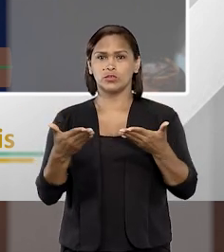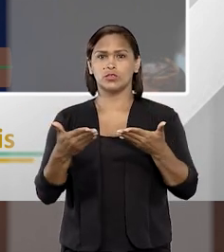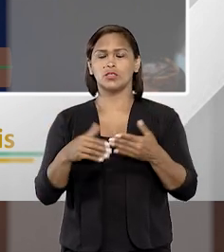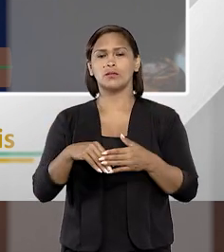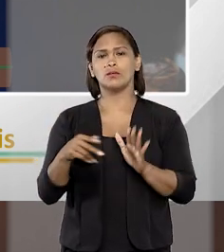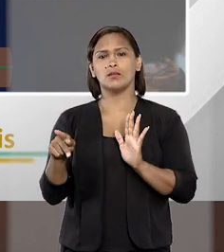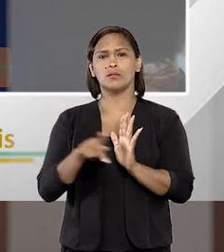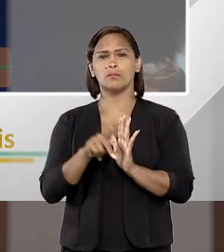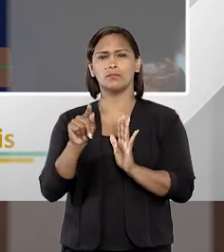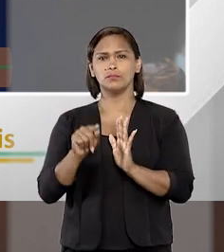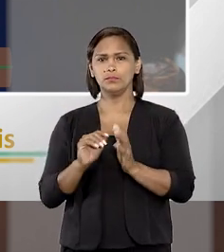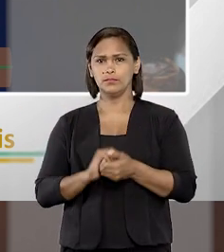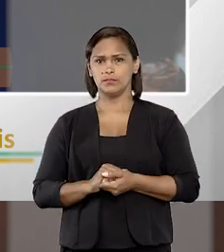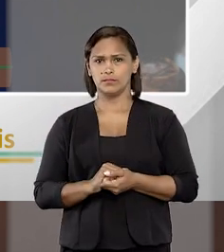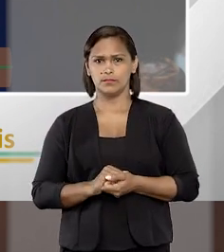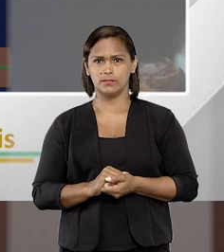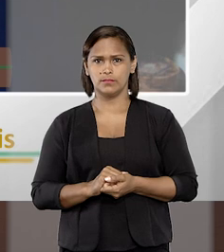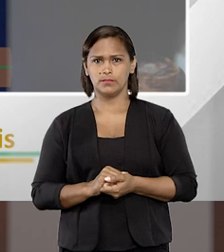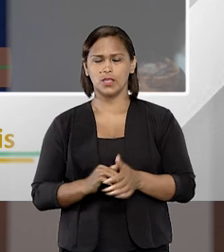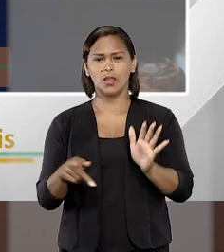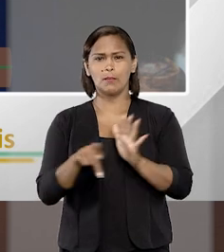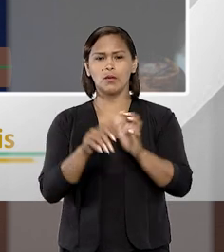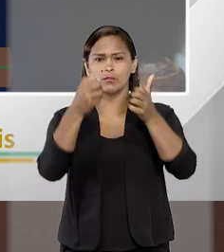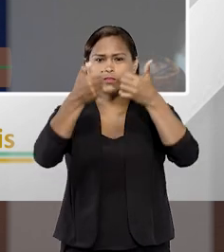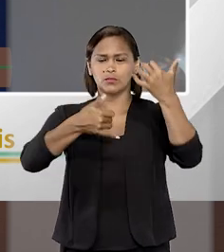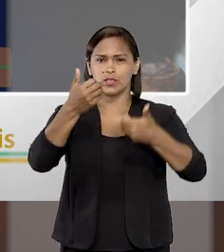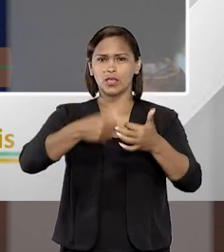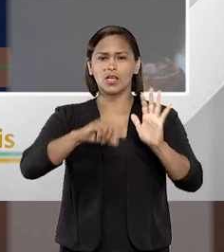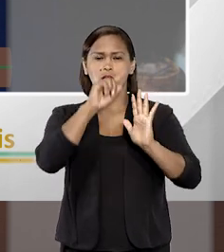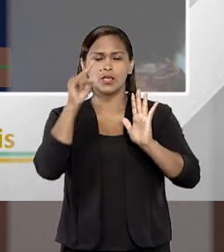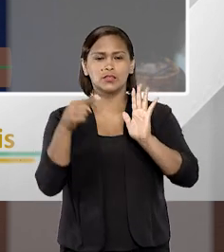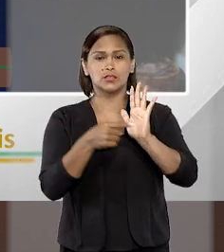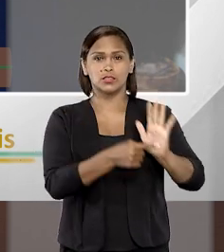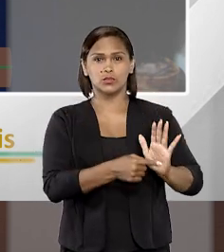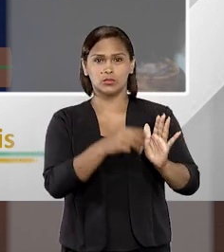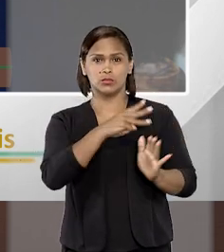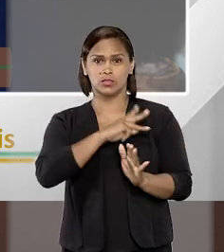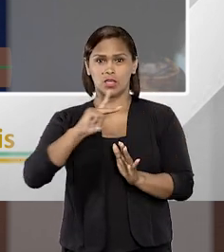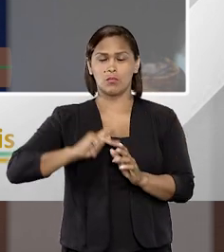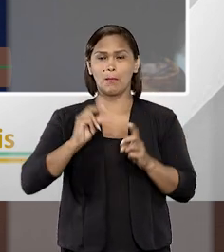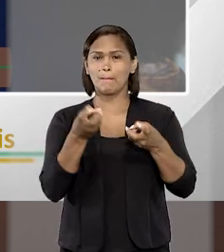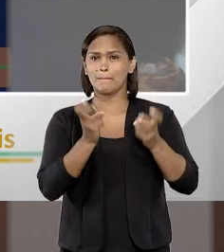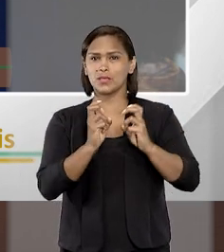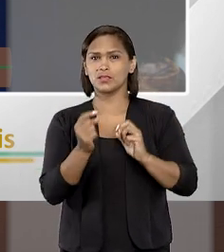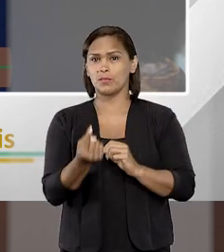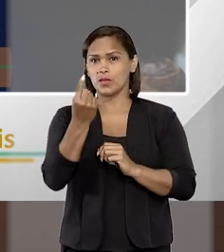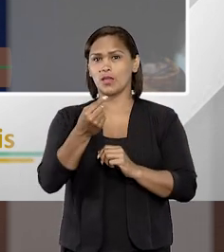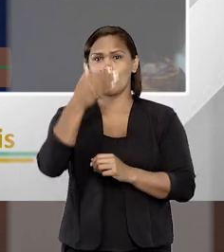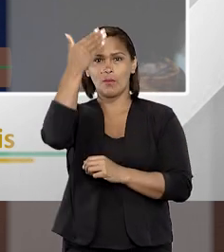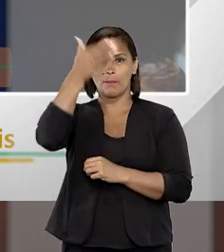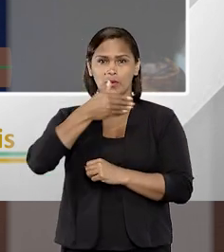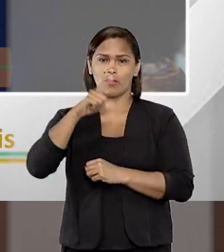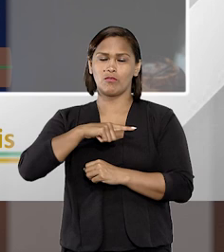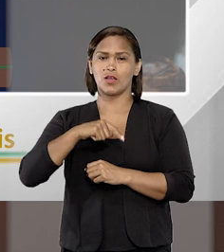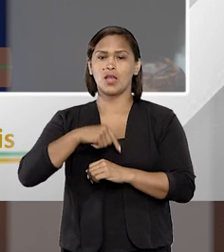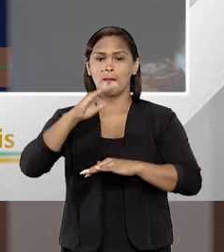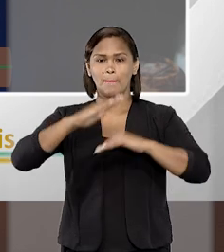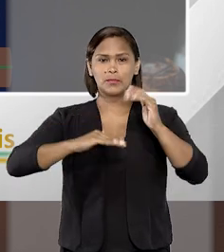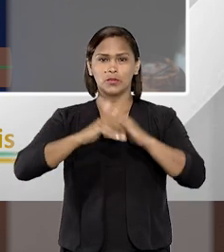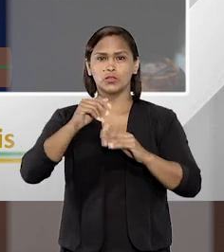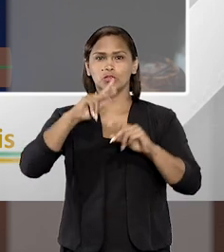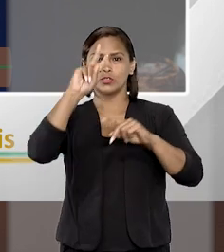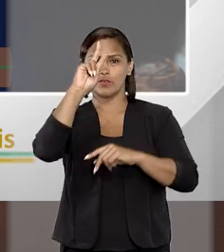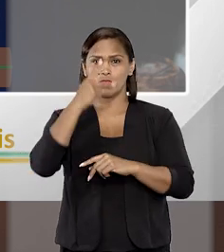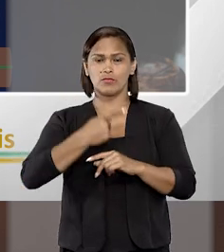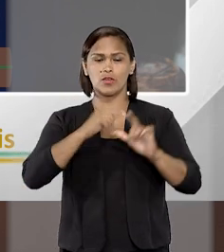pela própria narrativa da denúncia do Ministério Público se percebe que a única prova produzida foi o